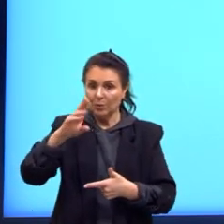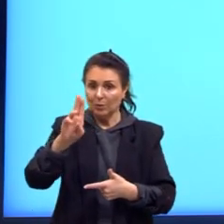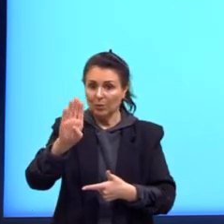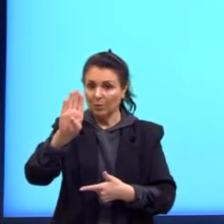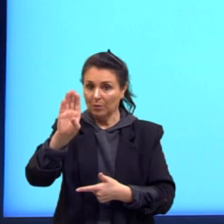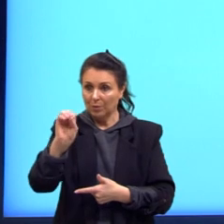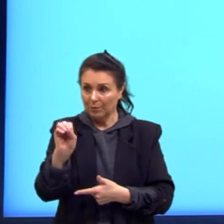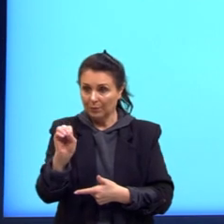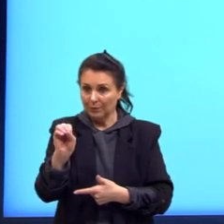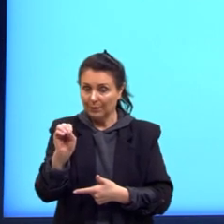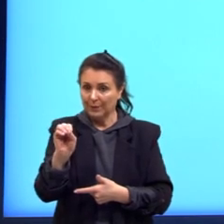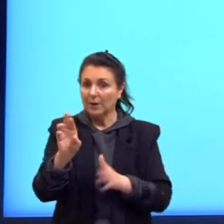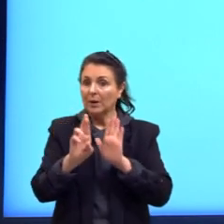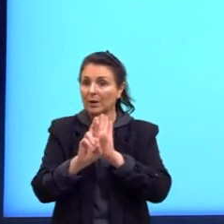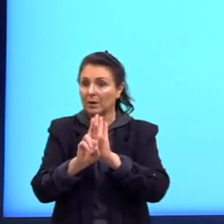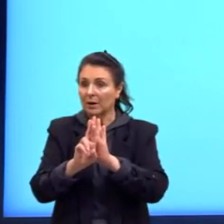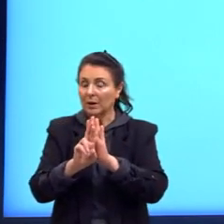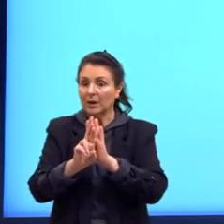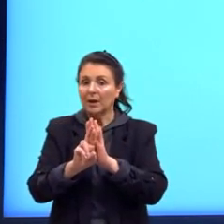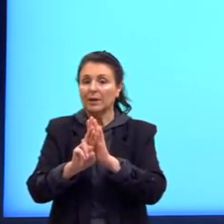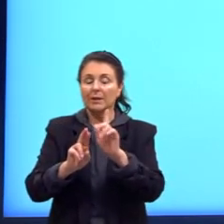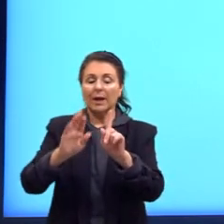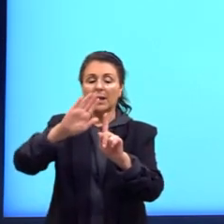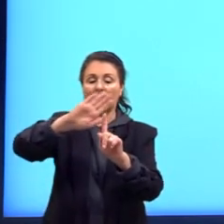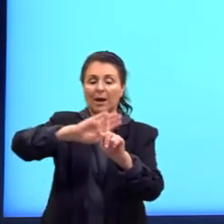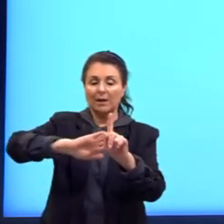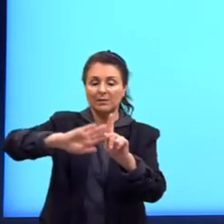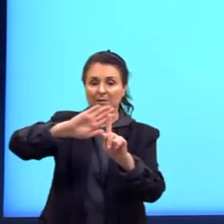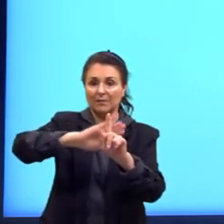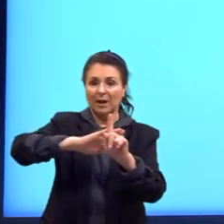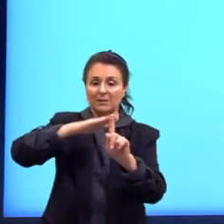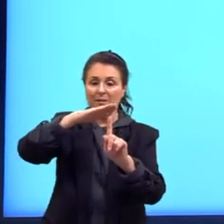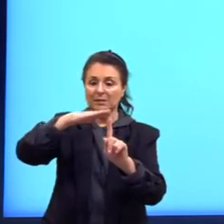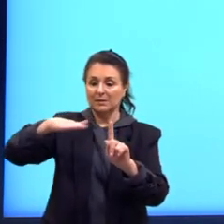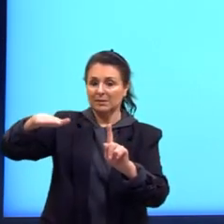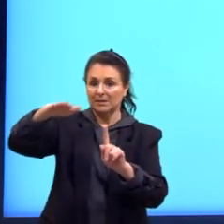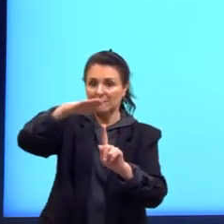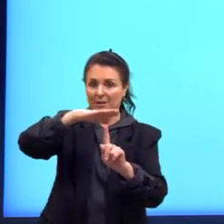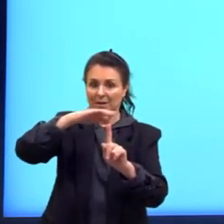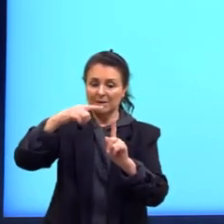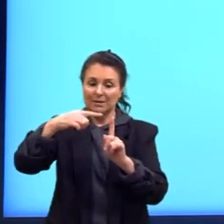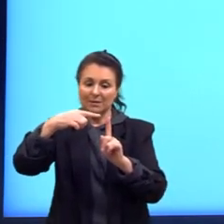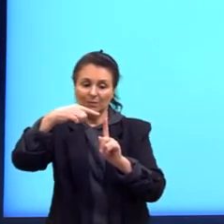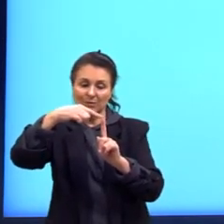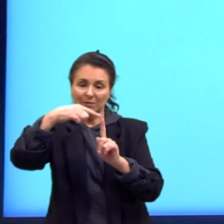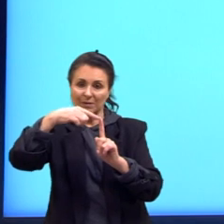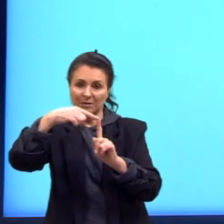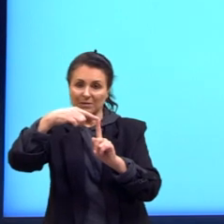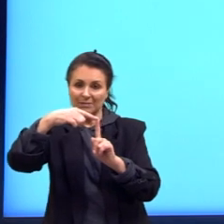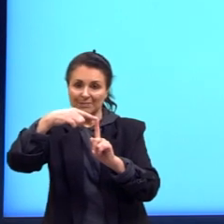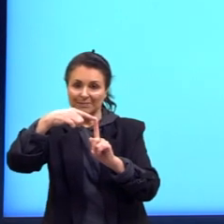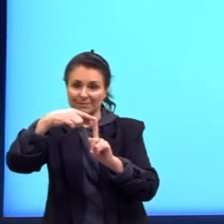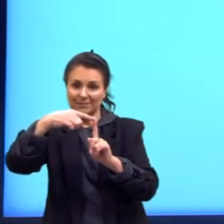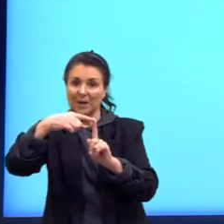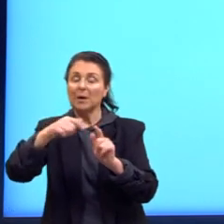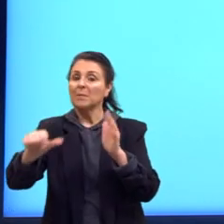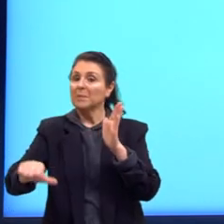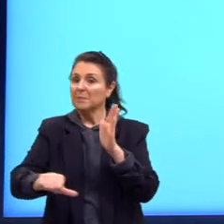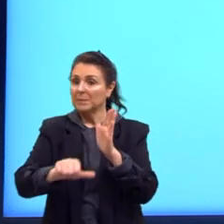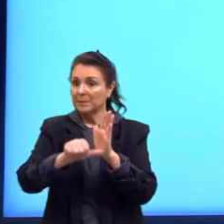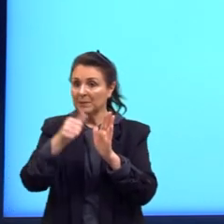um cubo nós temos As Faces arestas os vértices vamos visualizar então